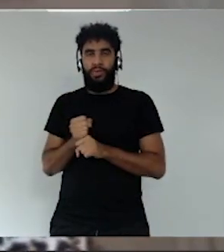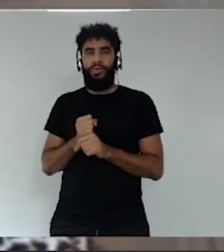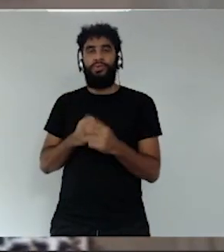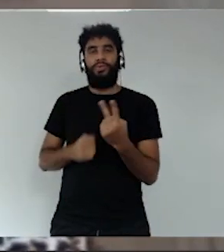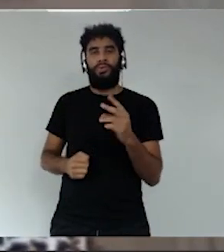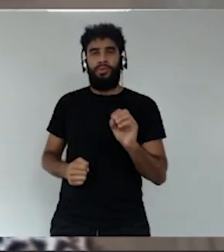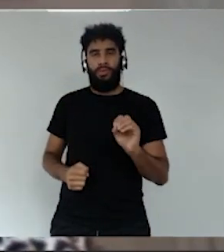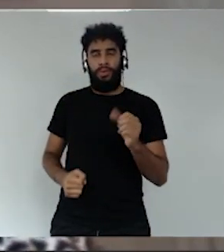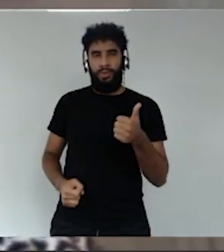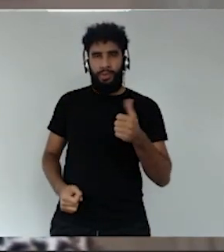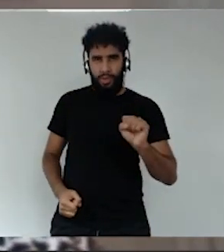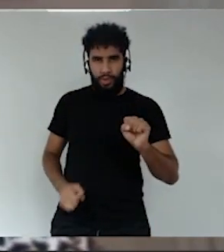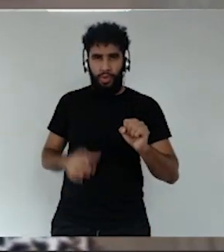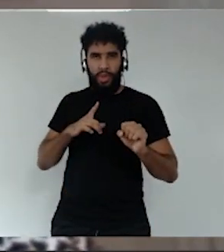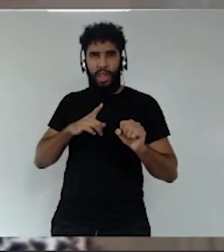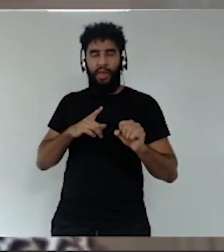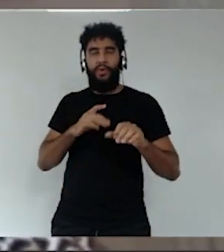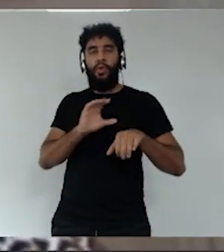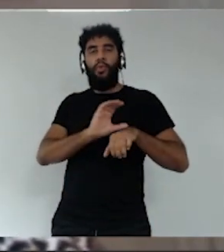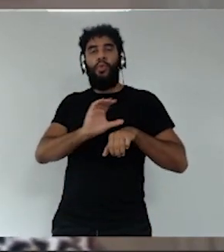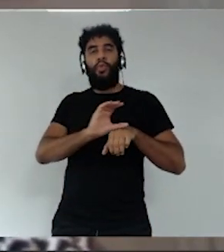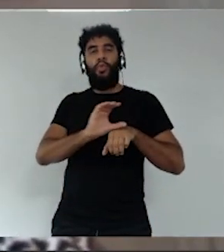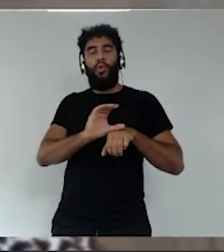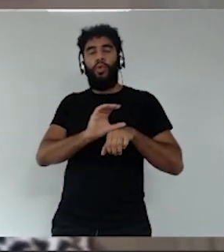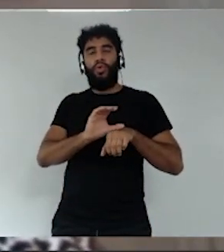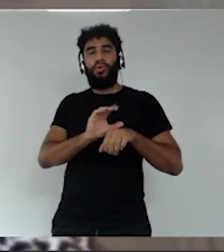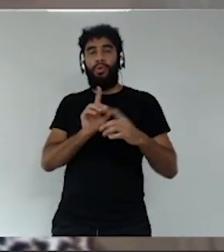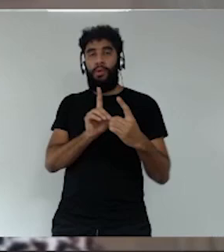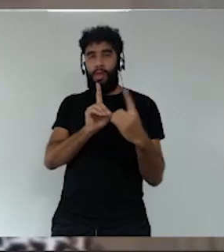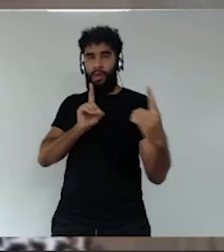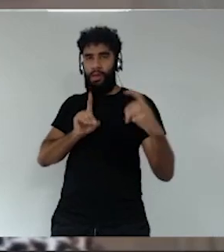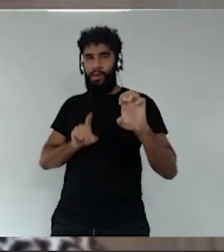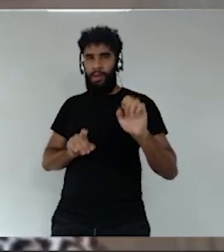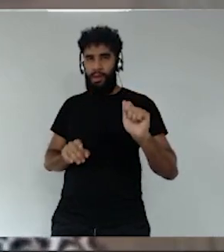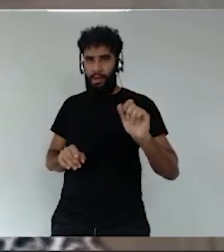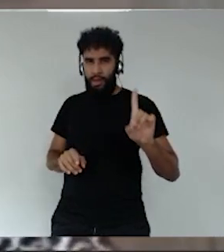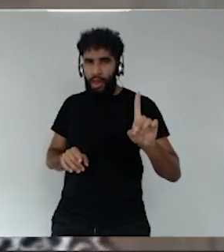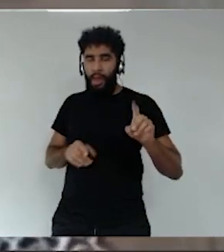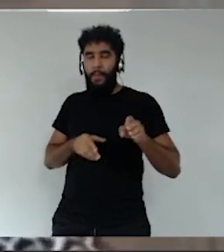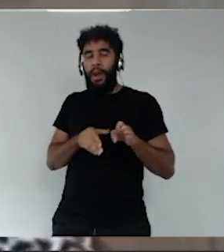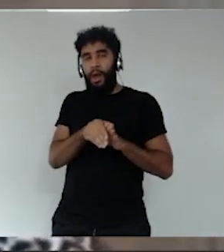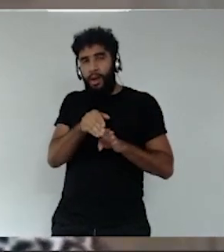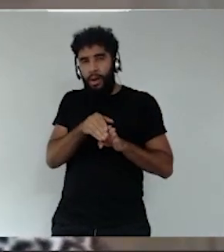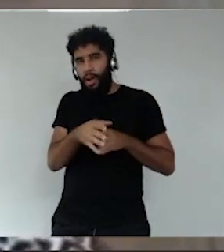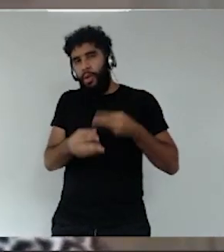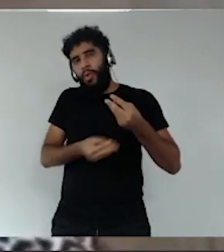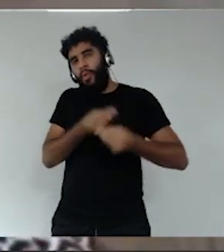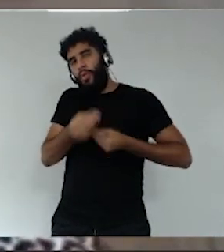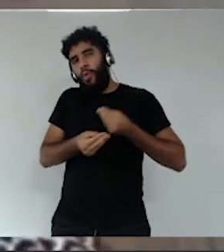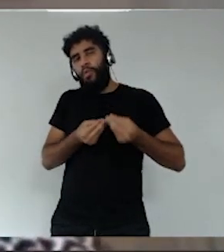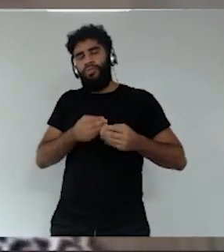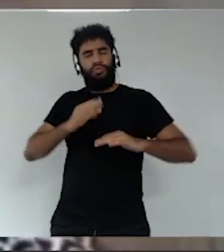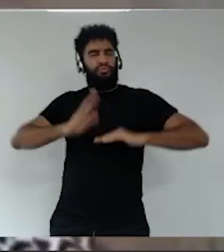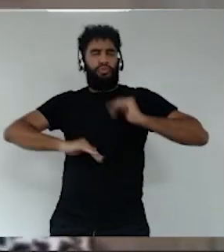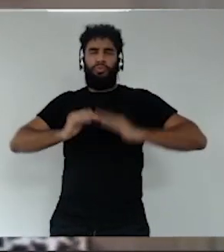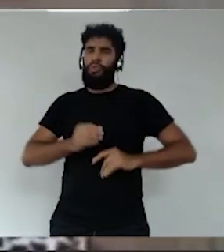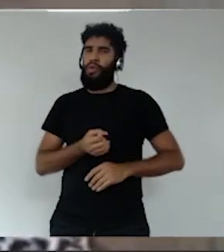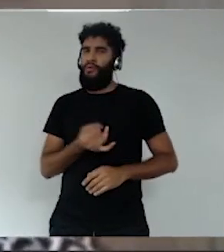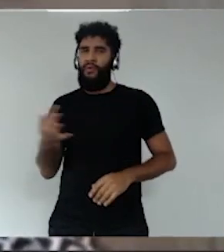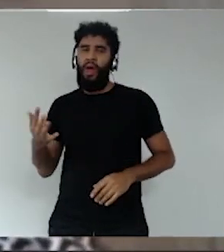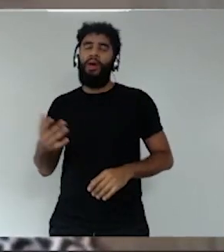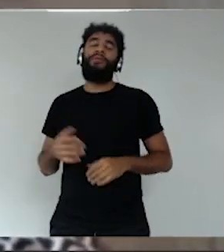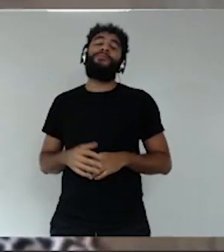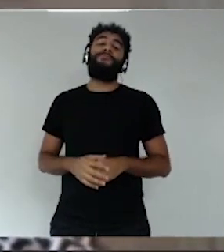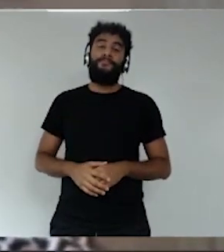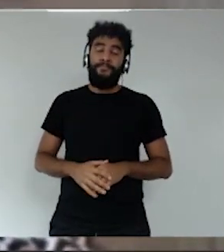um curso de ensino à distância para capacitar conciliadores e mediadores de várias profissões, de origem e tal.